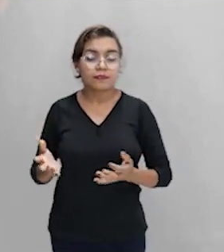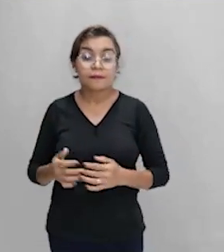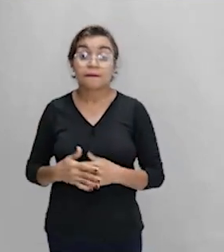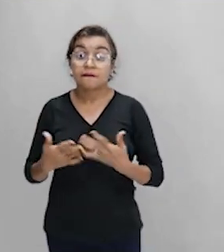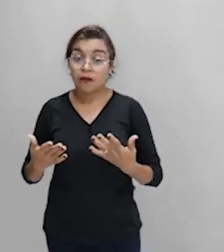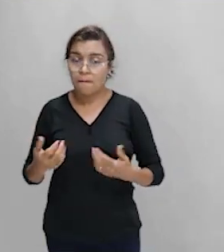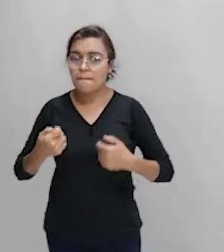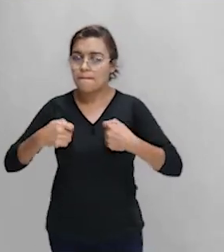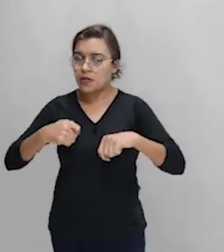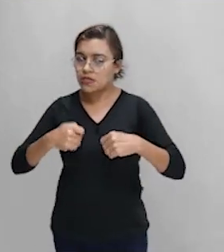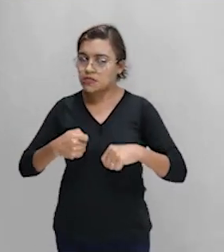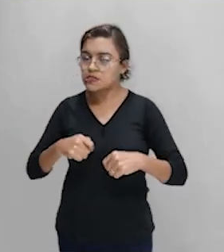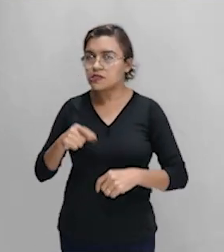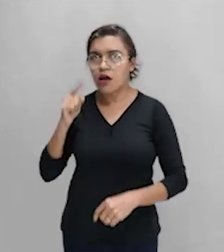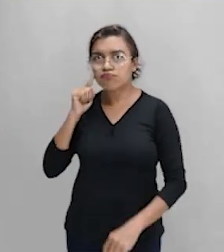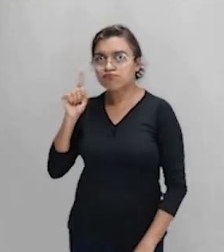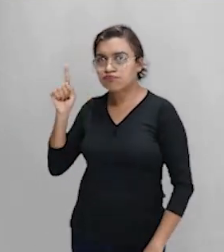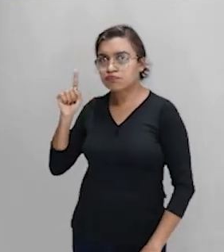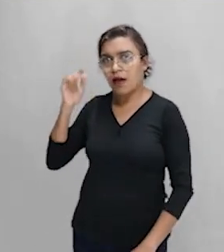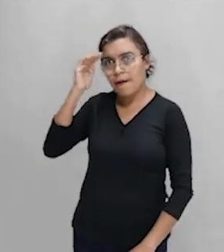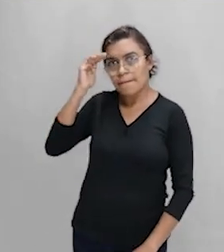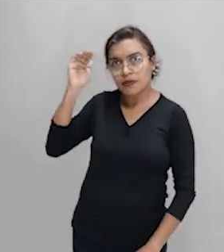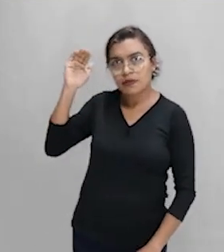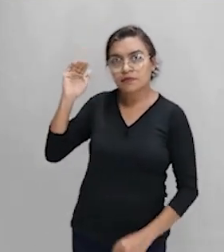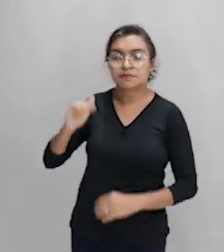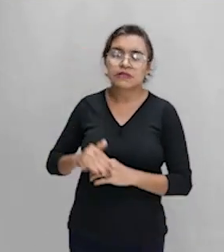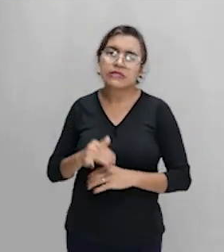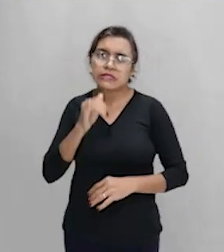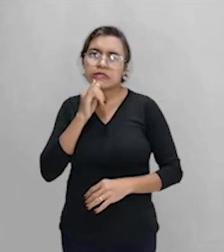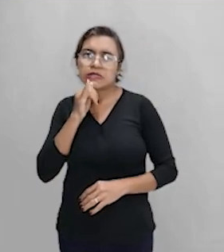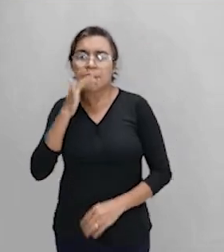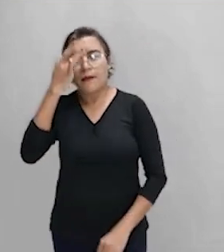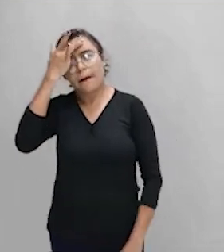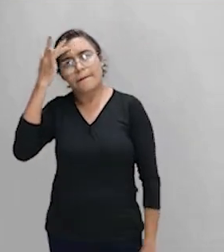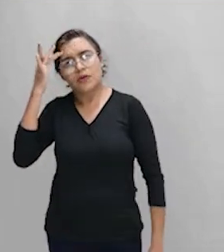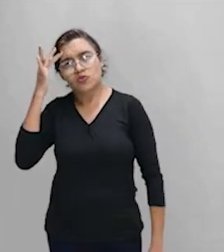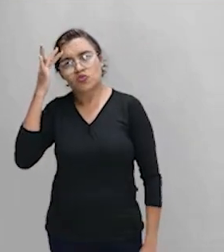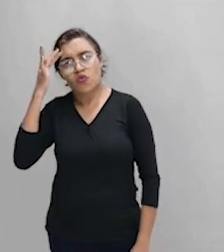ser respeitado. O indivíduo ele vai para uma academia. Vou dar um